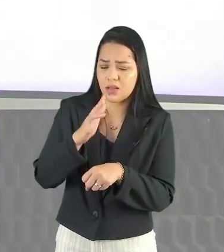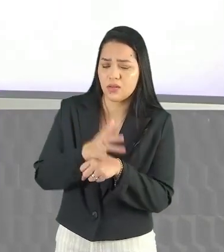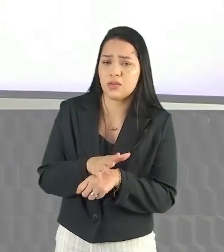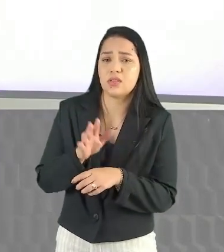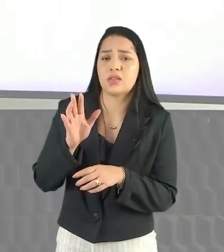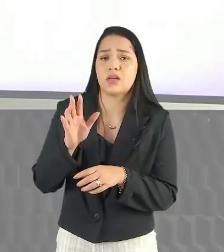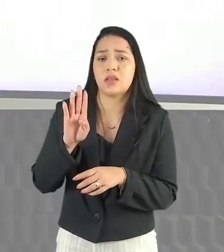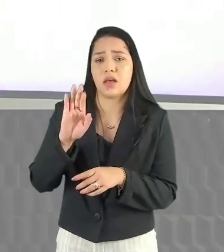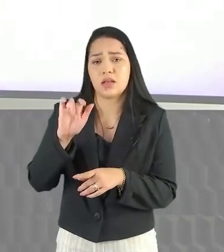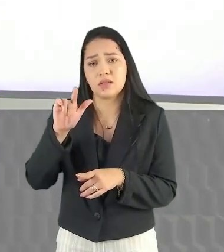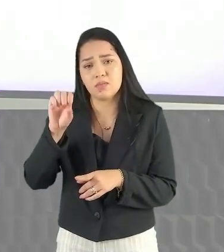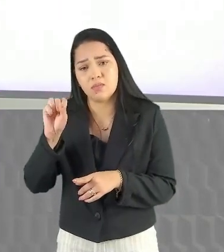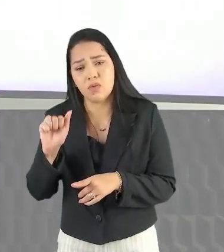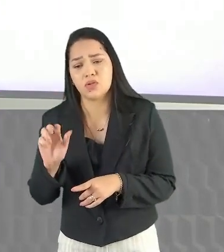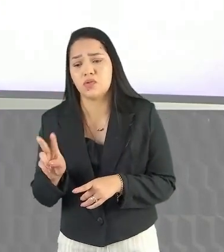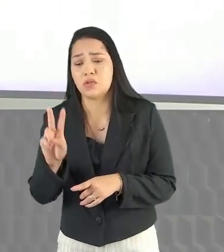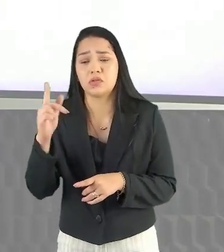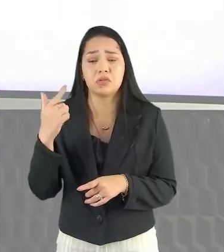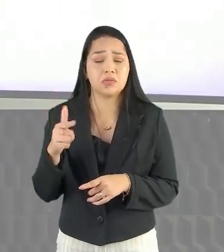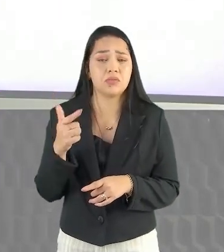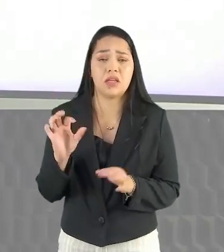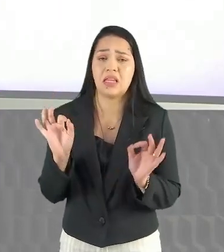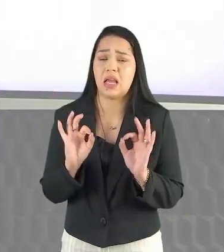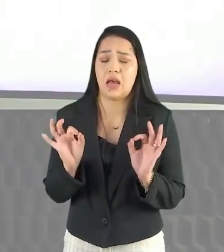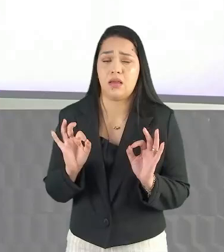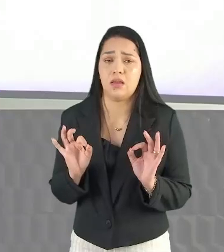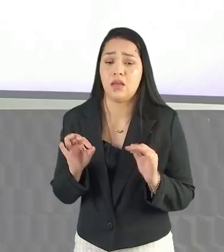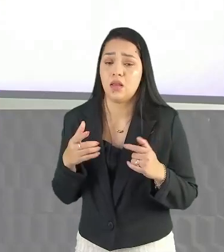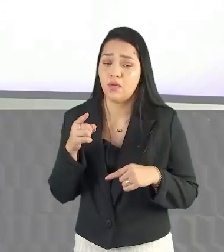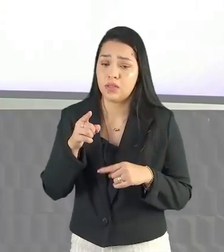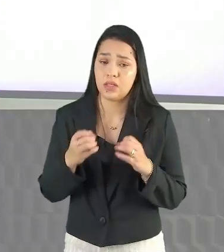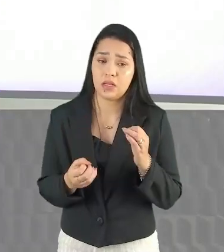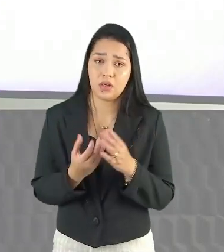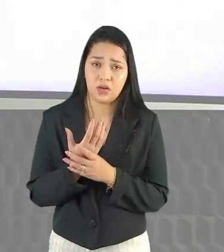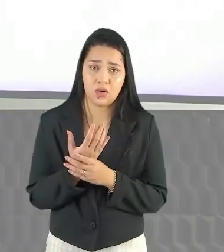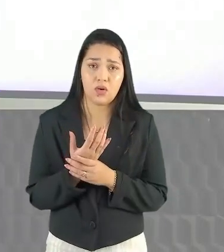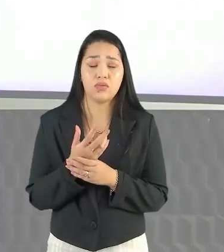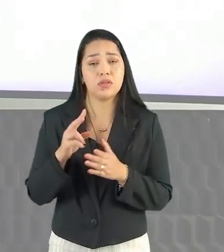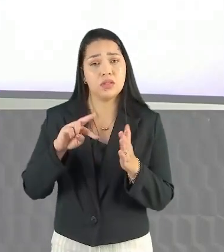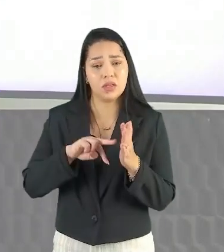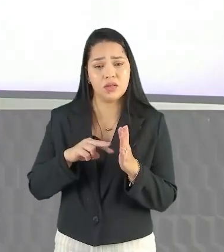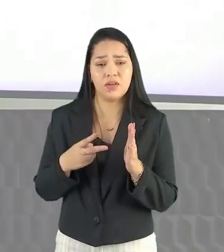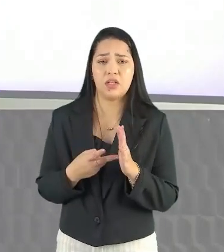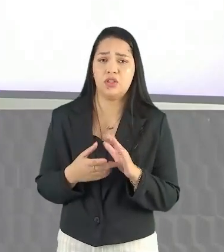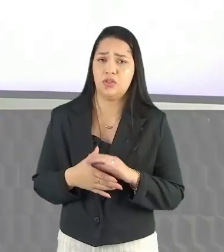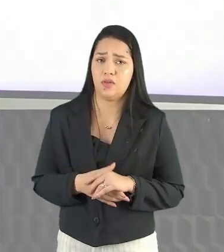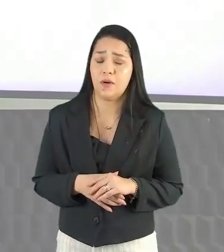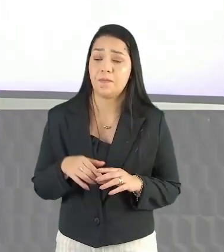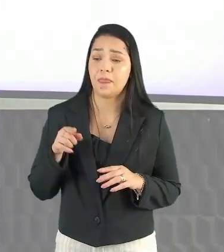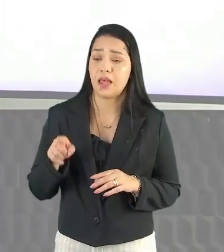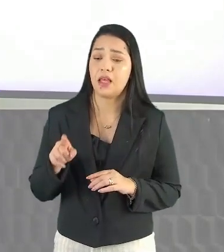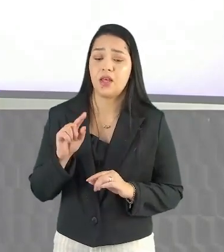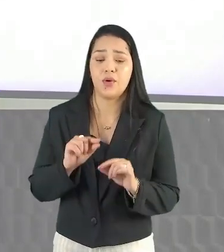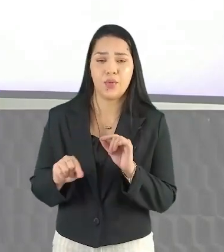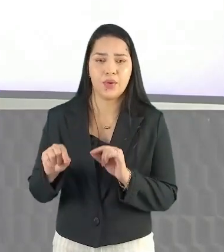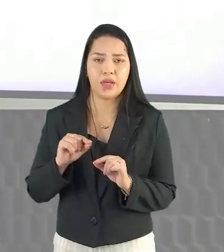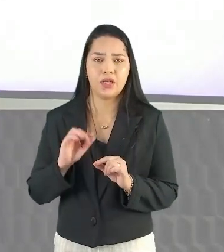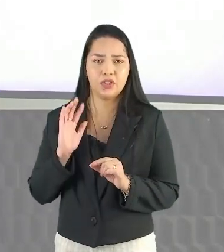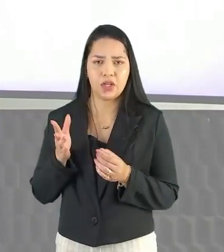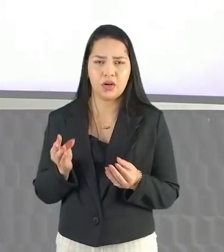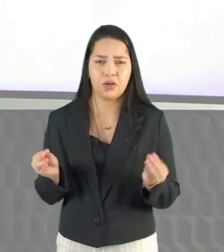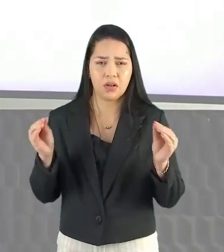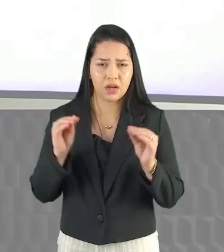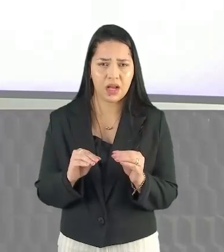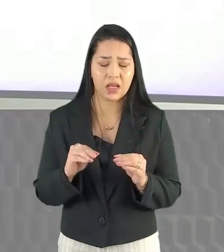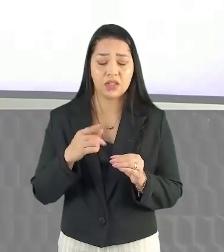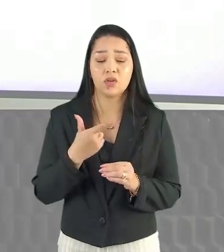bolsas de valores também não tinham mais nenhum valor. Então, você criou ali uma crise significativa. Aqui na crise, né, colocada essa